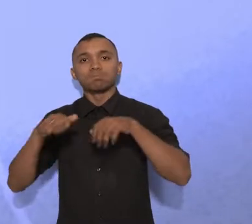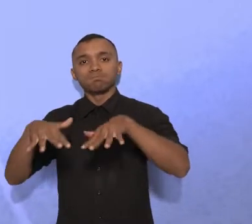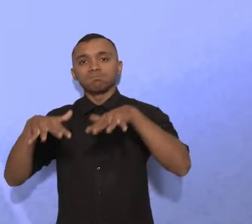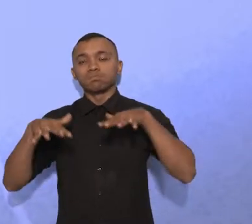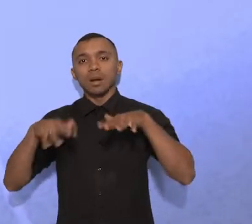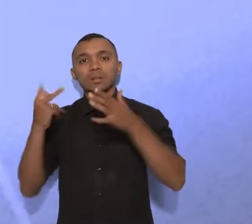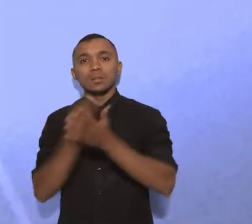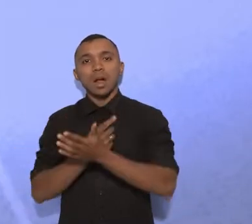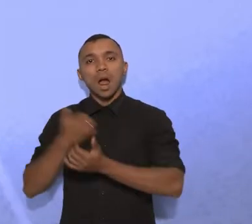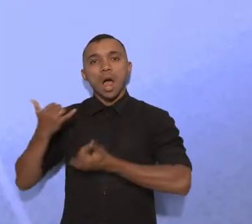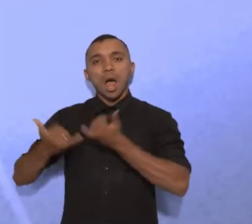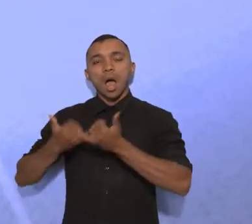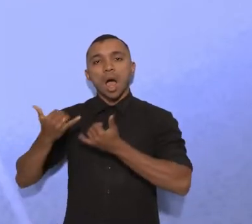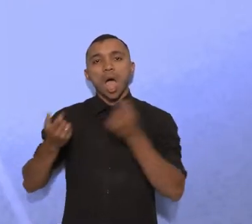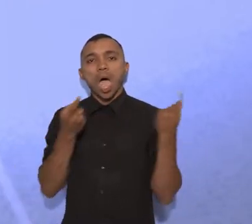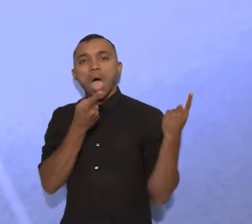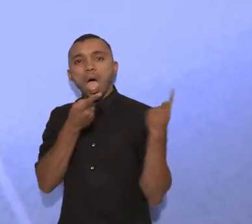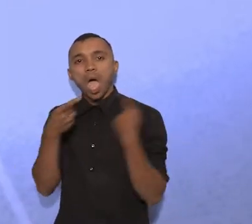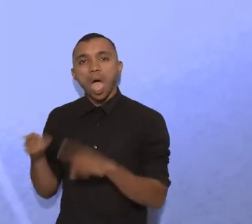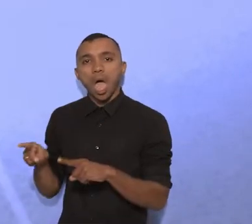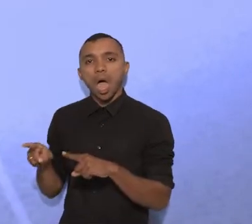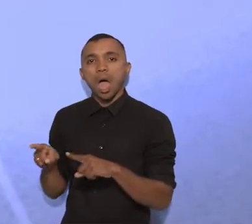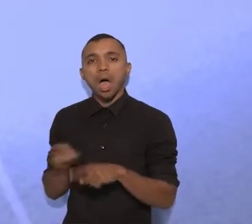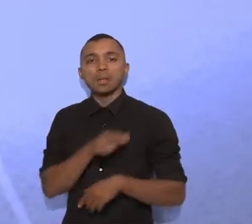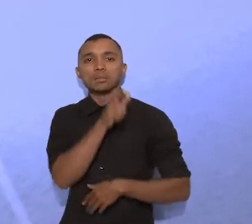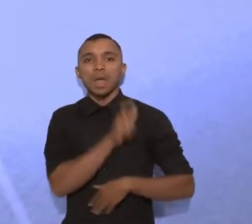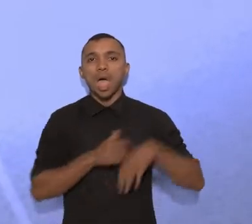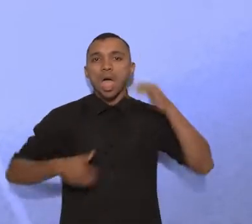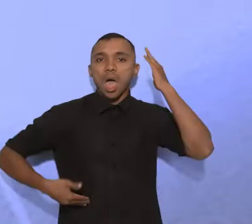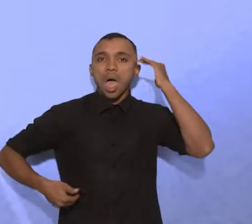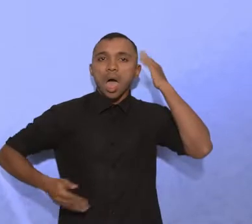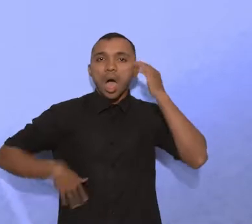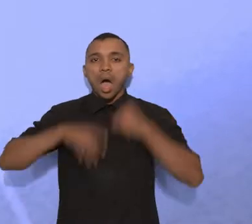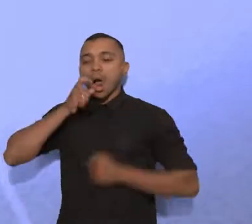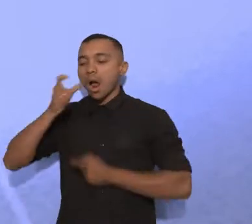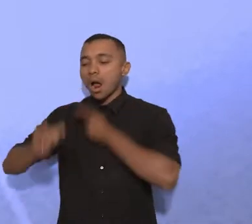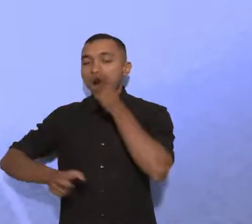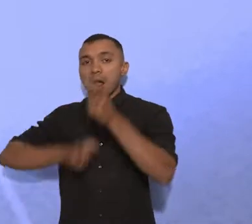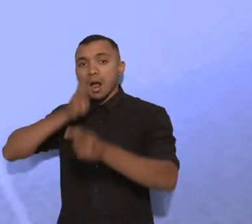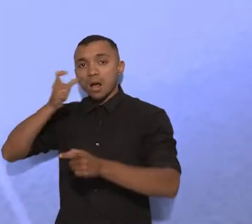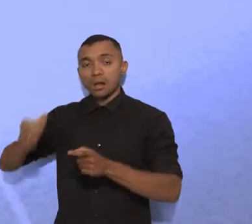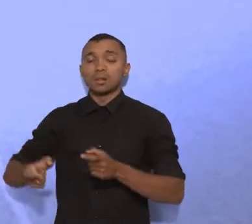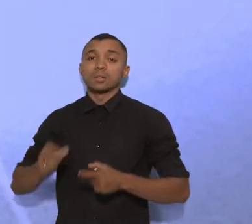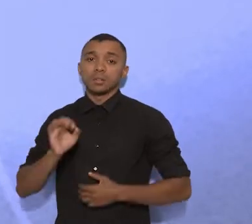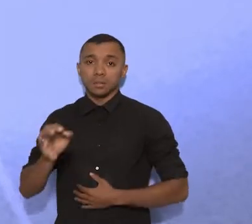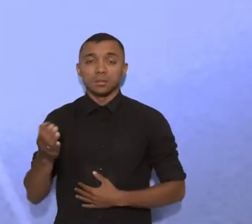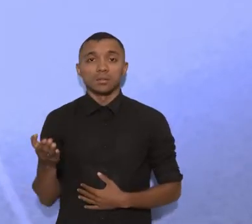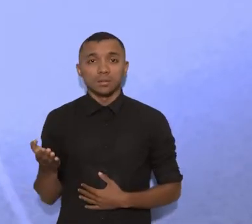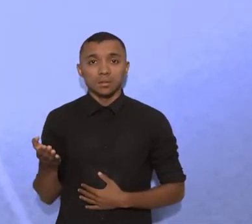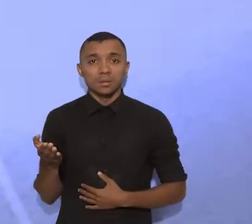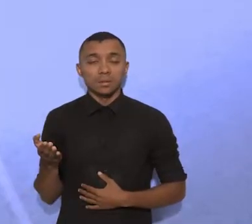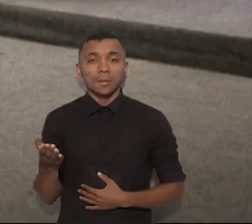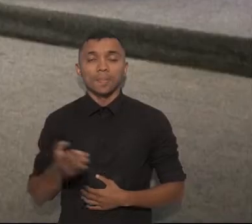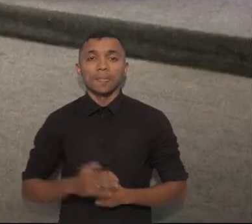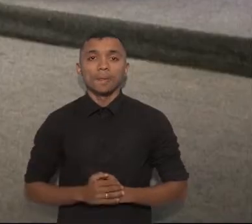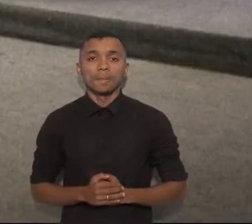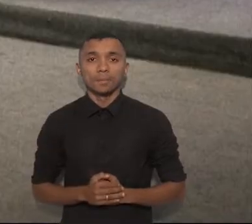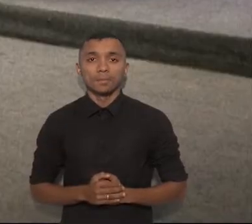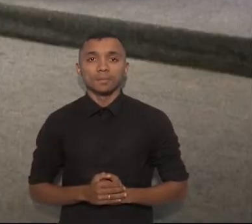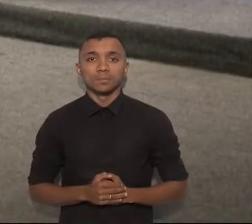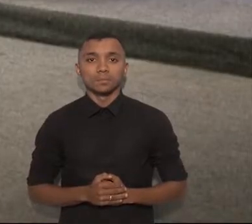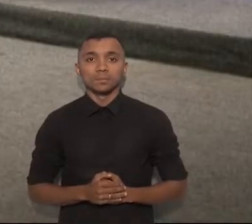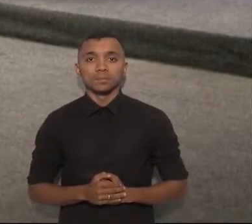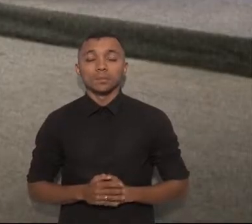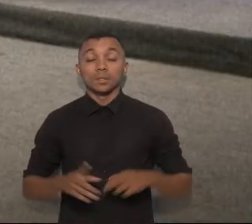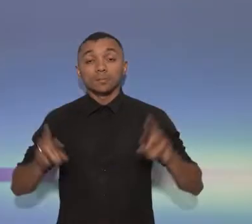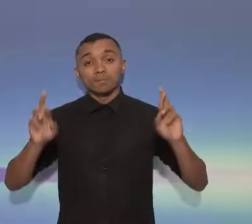foi xingado de macaco. Por um torcedor e criou-se um tumulto, foi relatado em súmula, inclusive, pelo árbitro da partida. Toda a